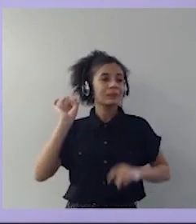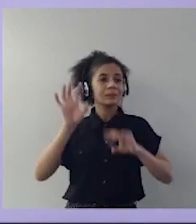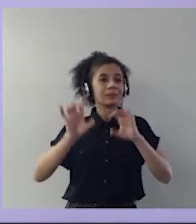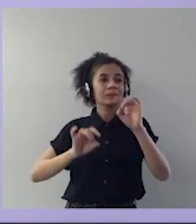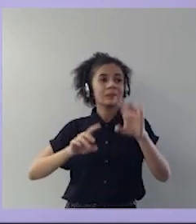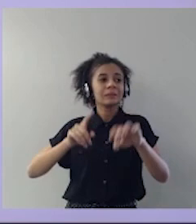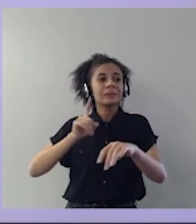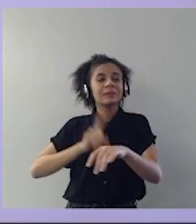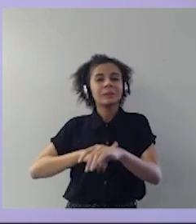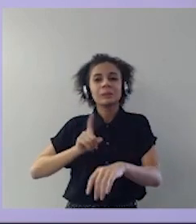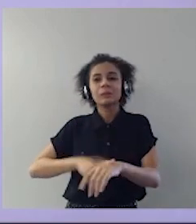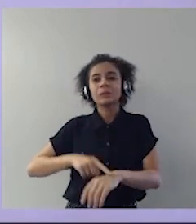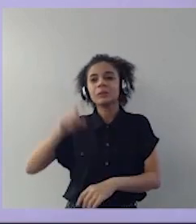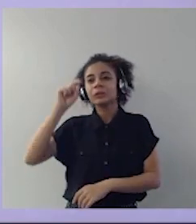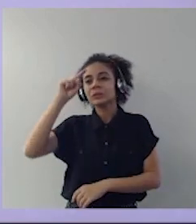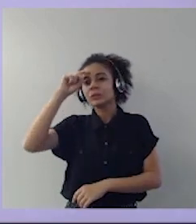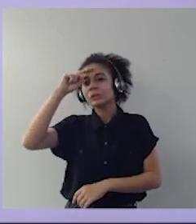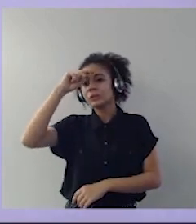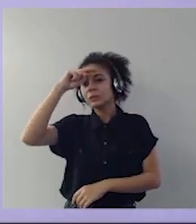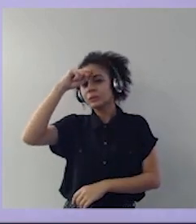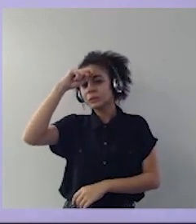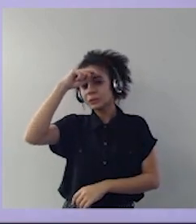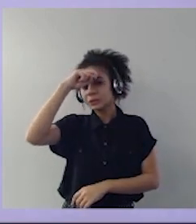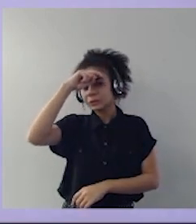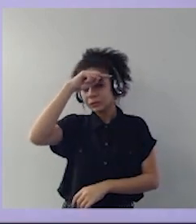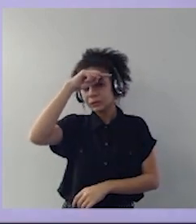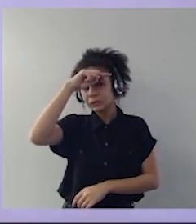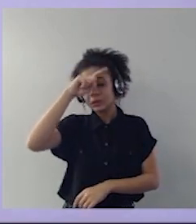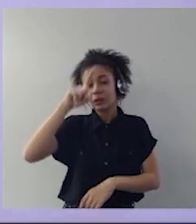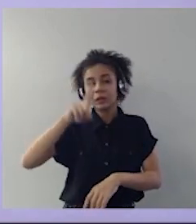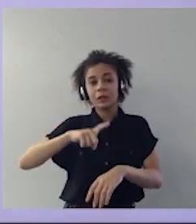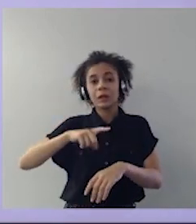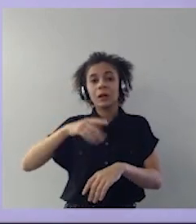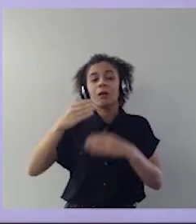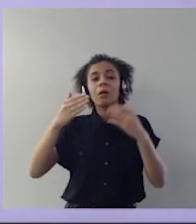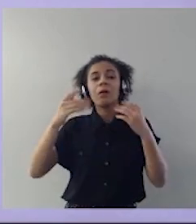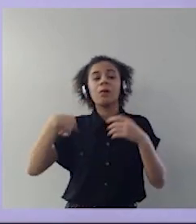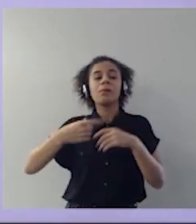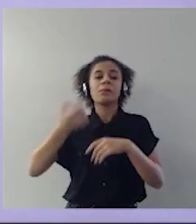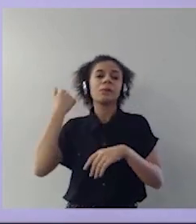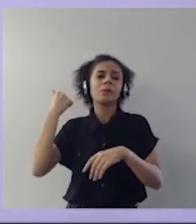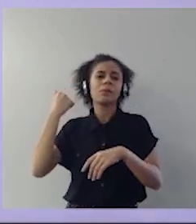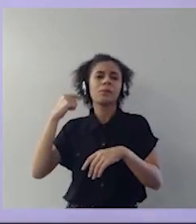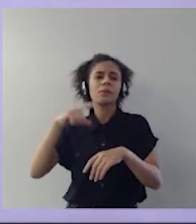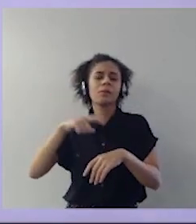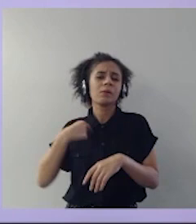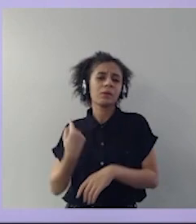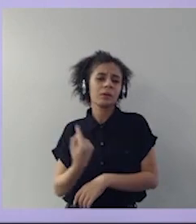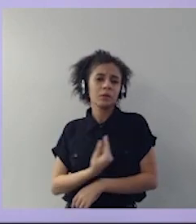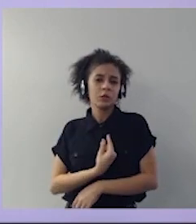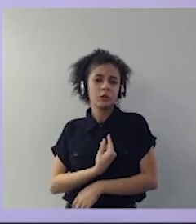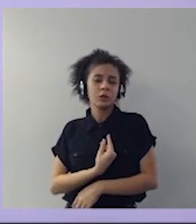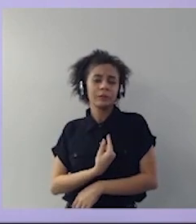momentos desafiadores. É o que se espera em momentos como aquele que nós estamos